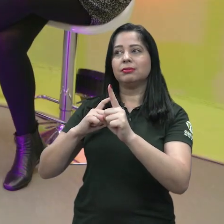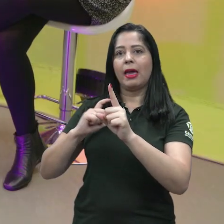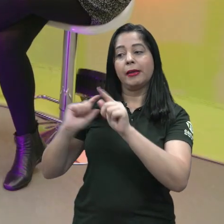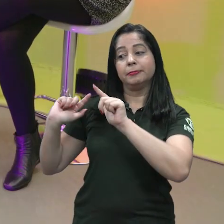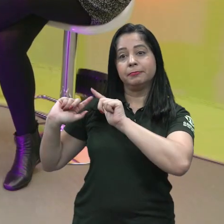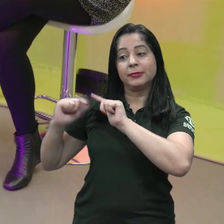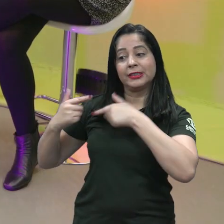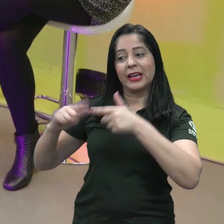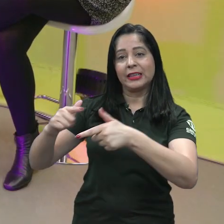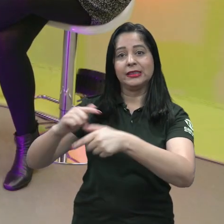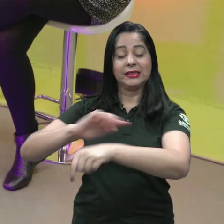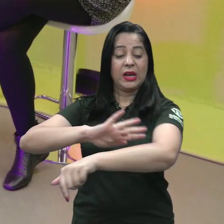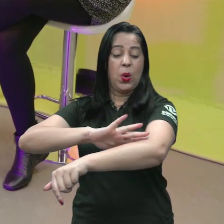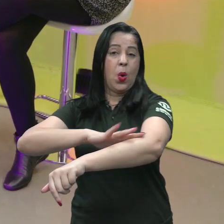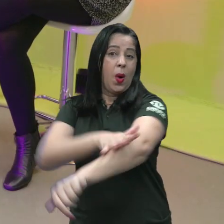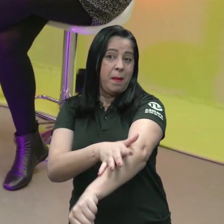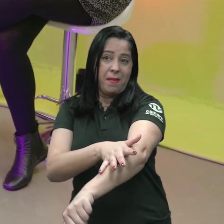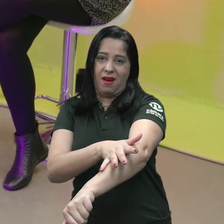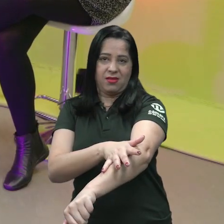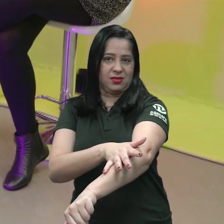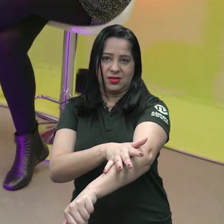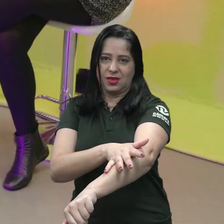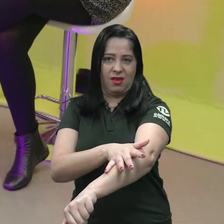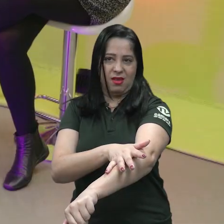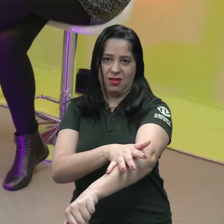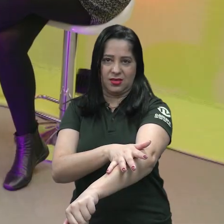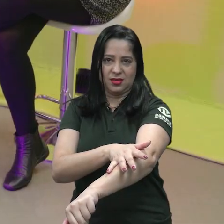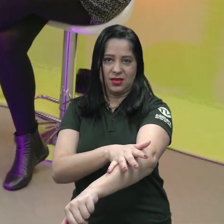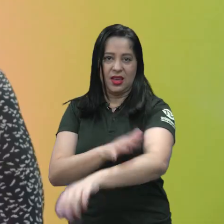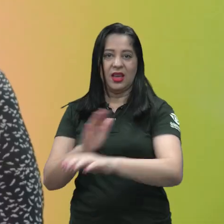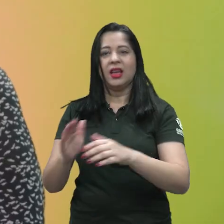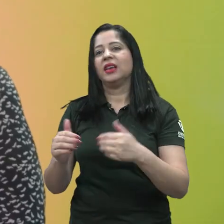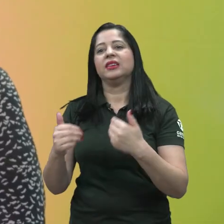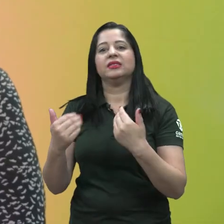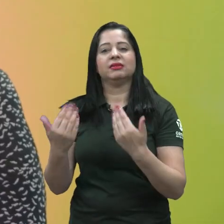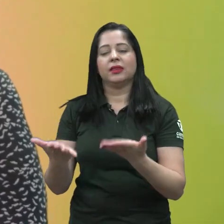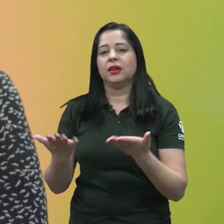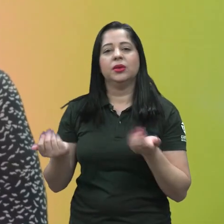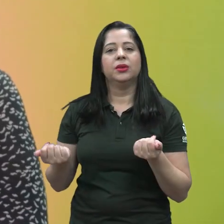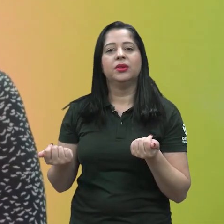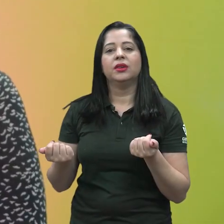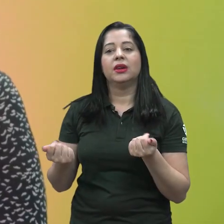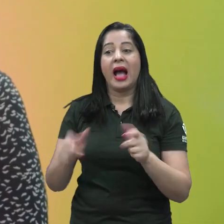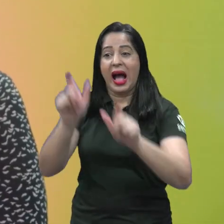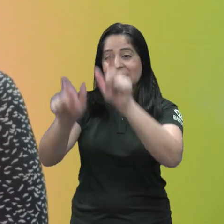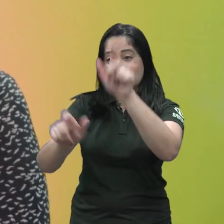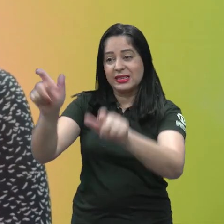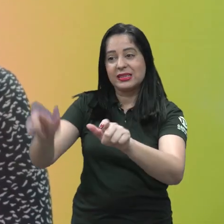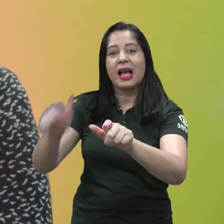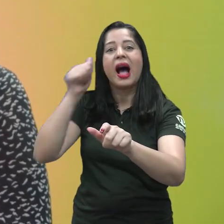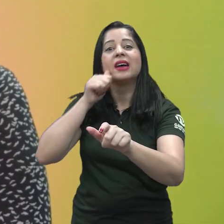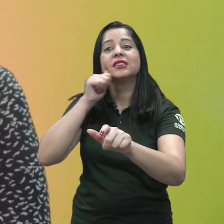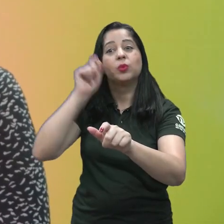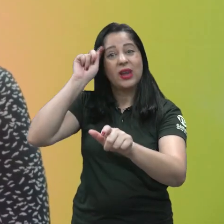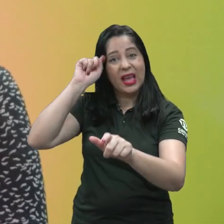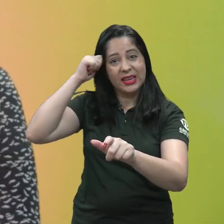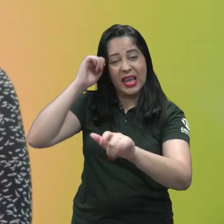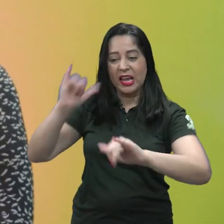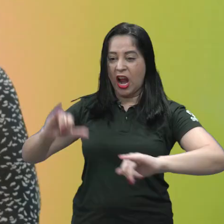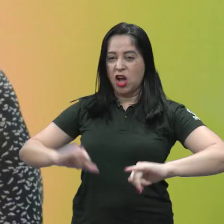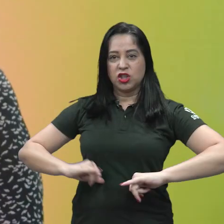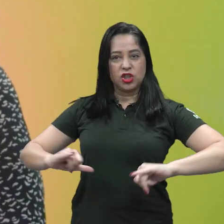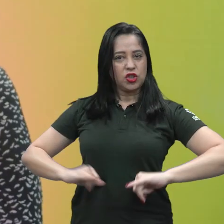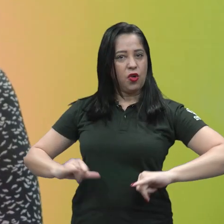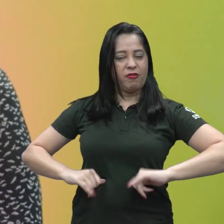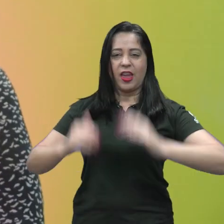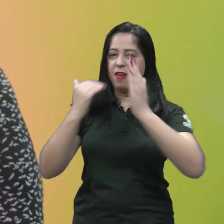não acolhe ou serve a todos os corpos, né? Então, as mulheres negras, elas sofrerão